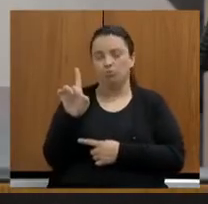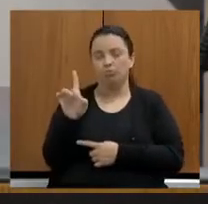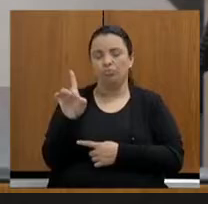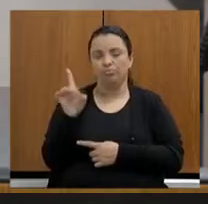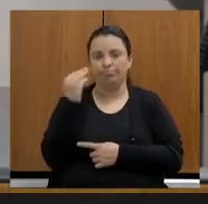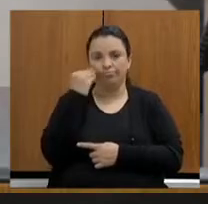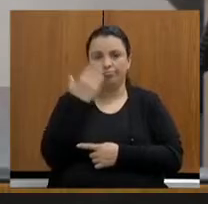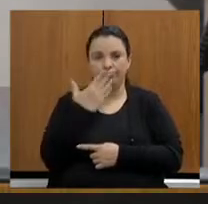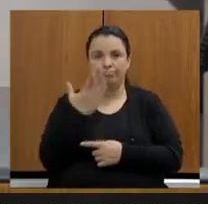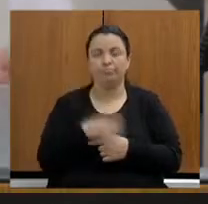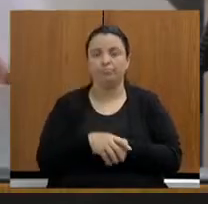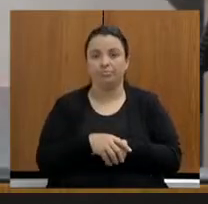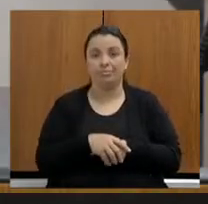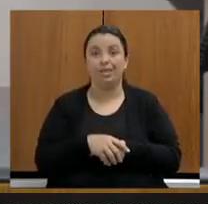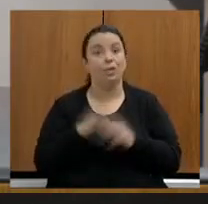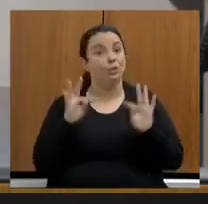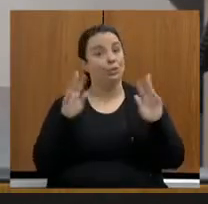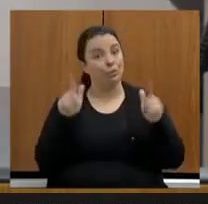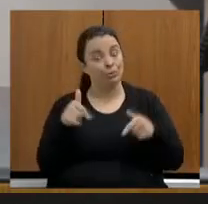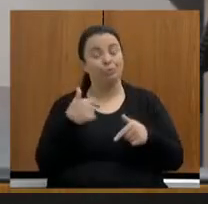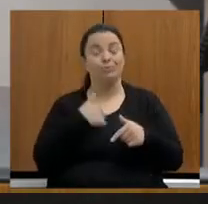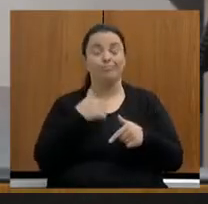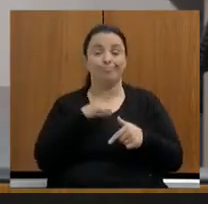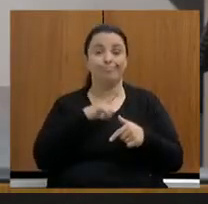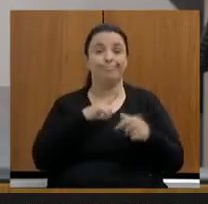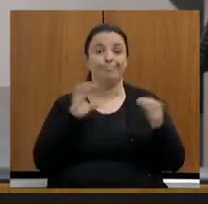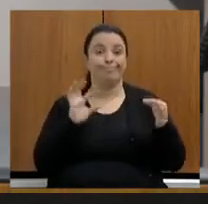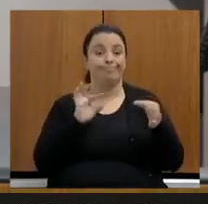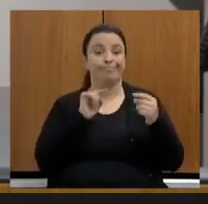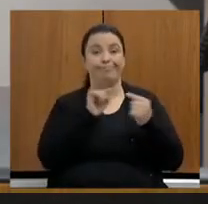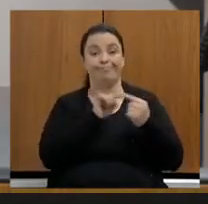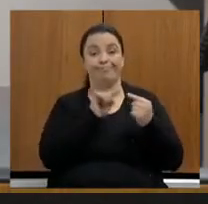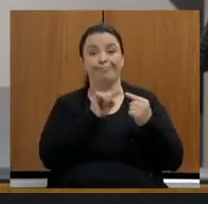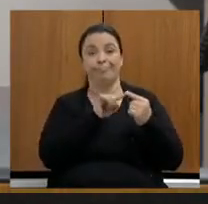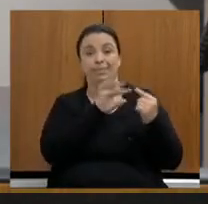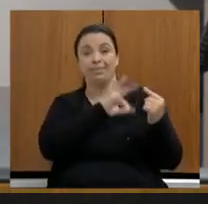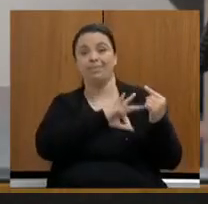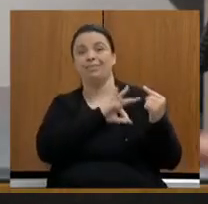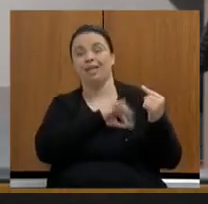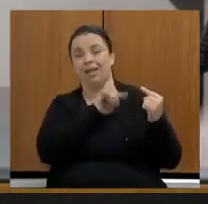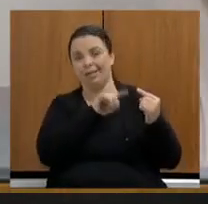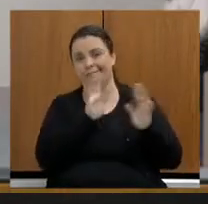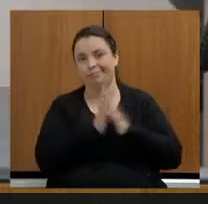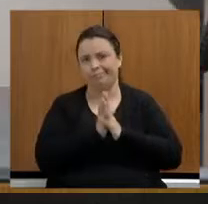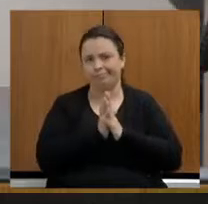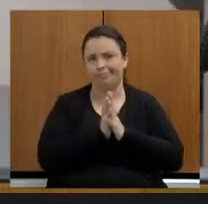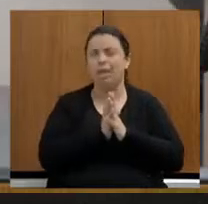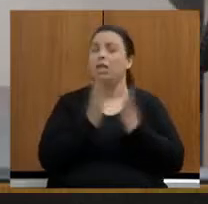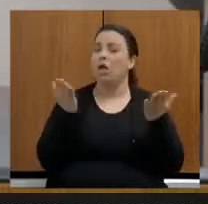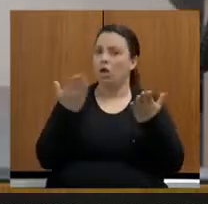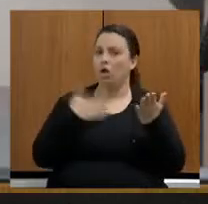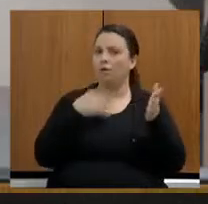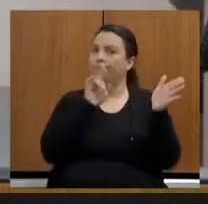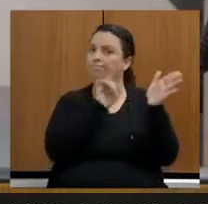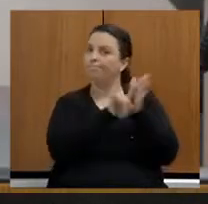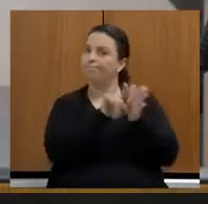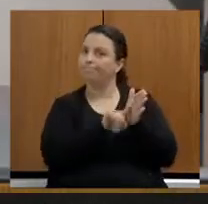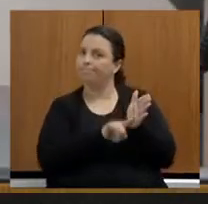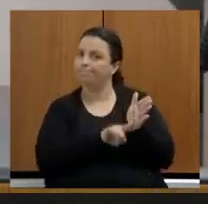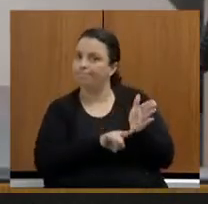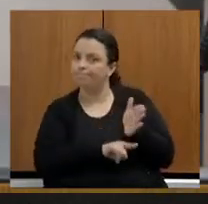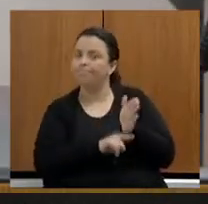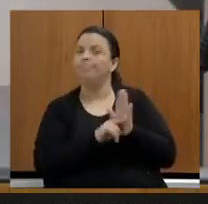e todas que se relacionam a questão salarial as minhas perguntas agora secretária eu as farei